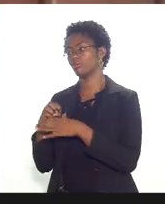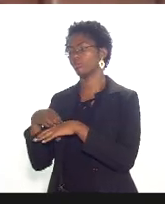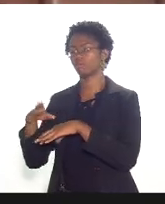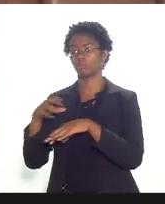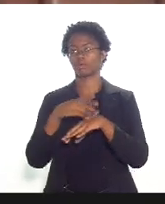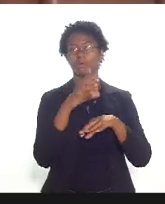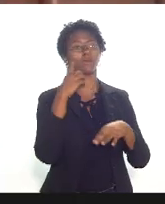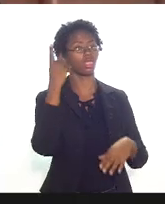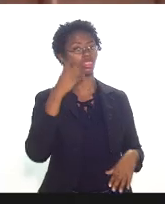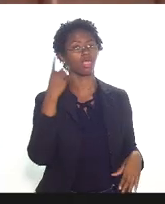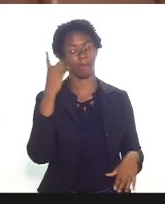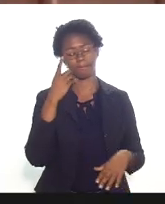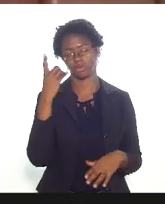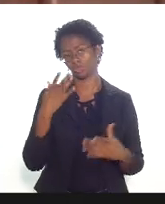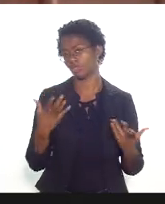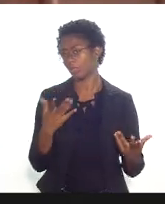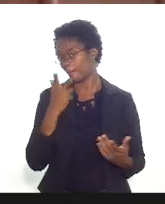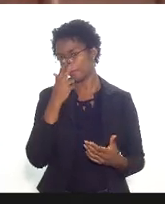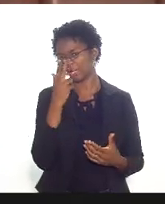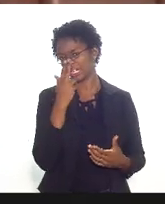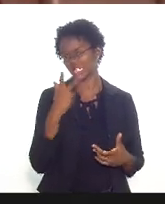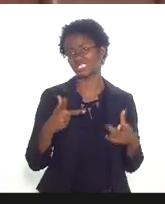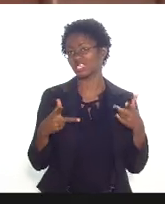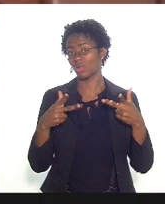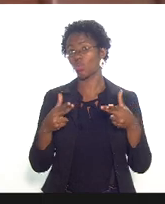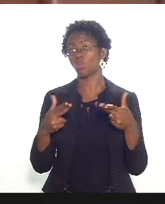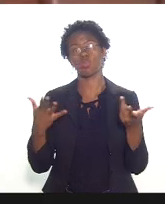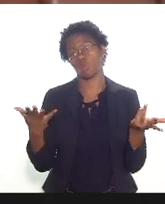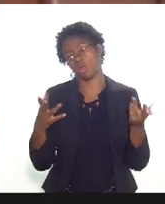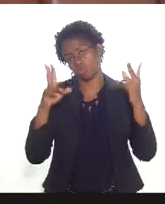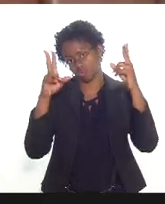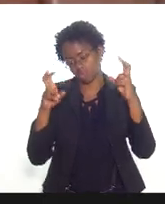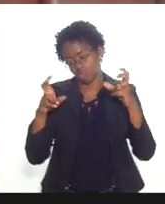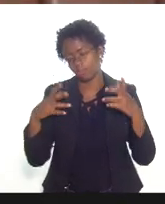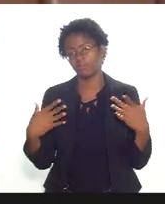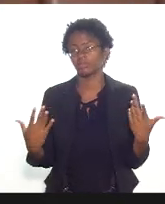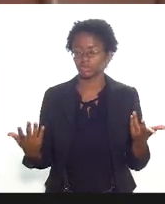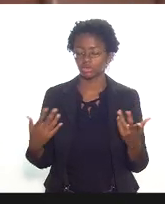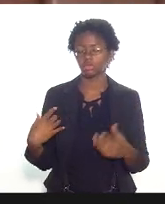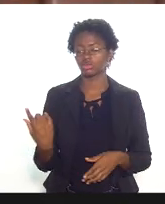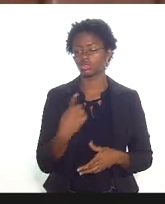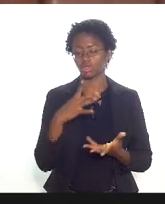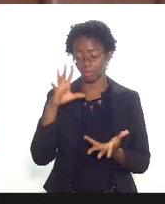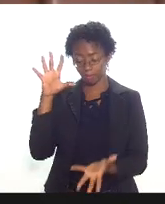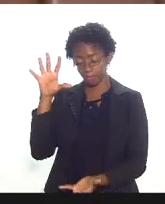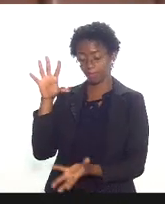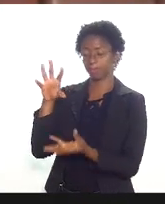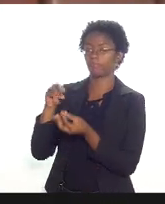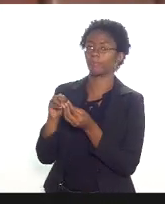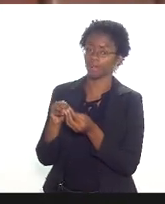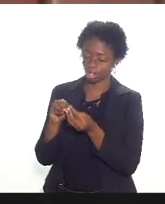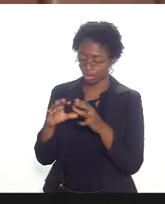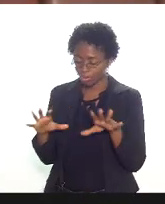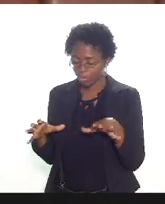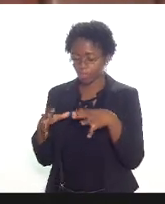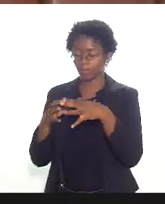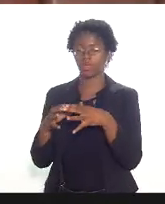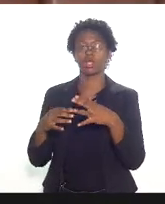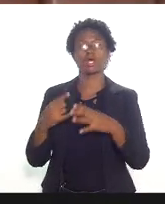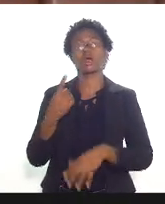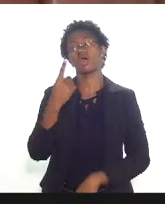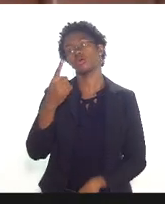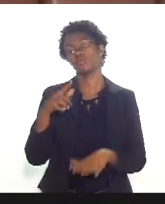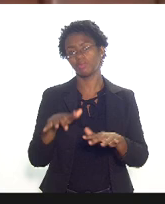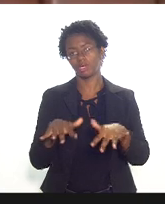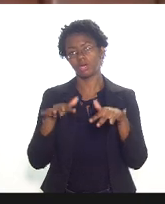deputadas com praticamente o mesmo tema, que a gente condense num só e faça uma grande audiência